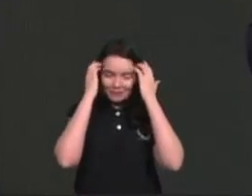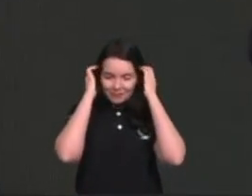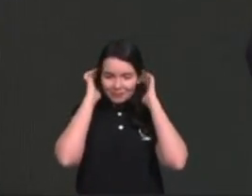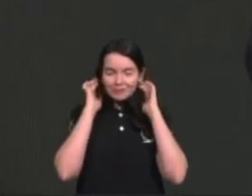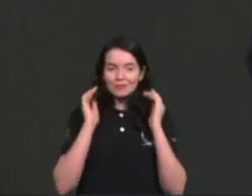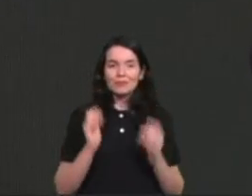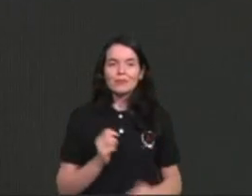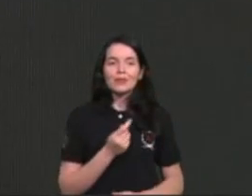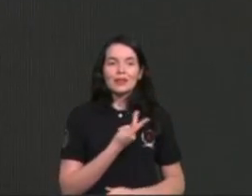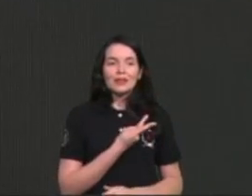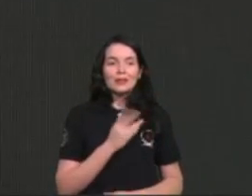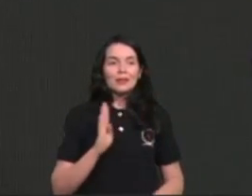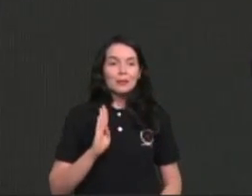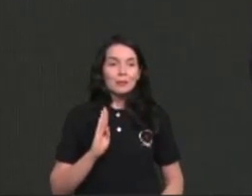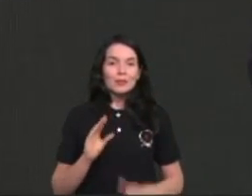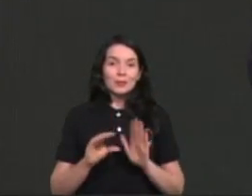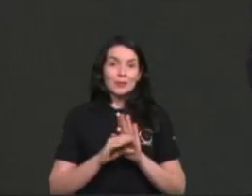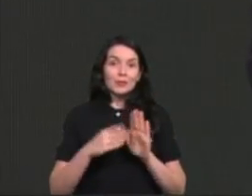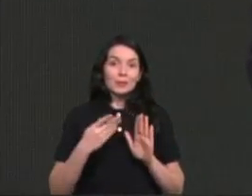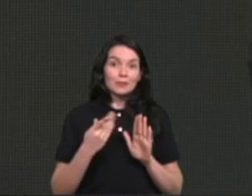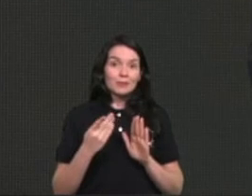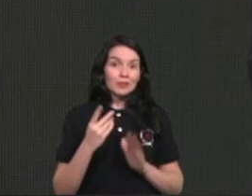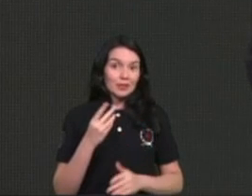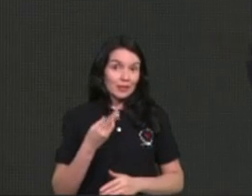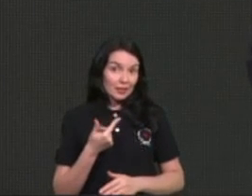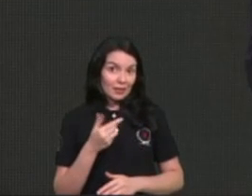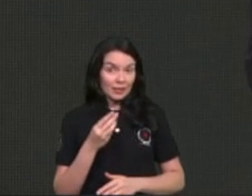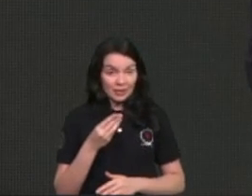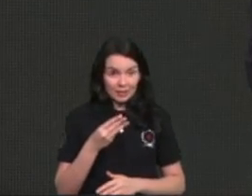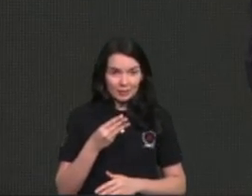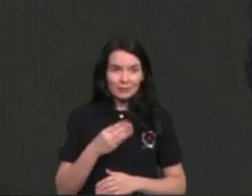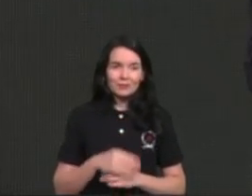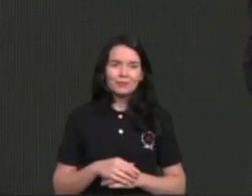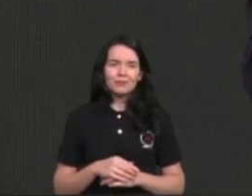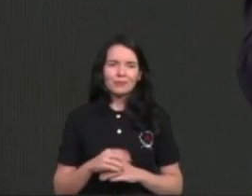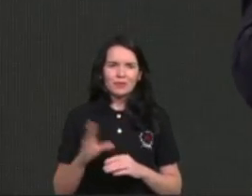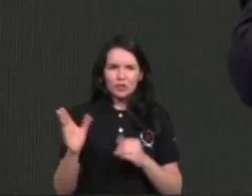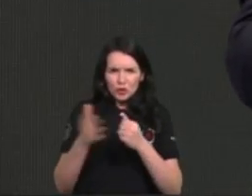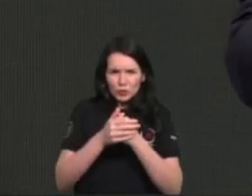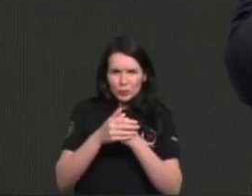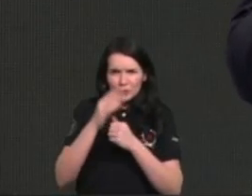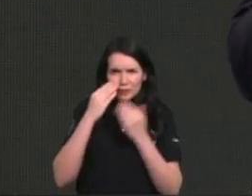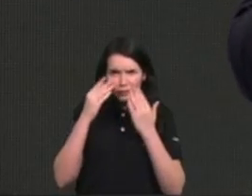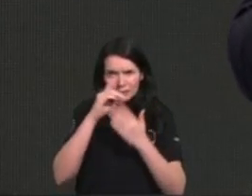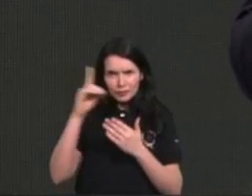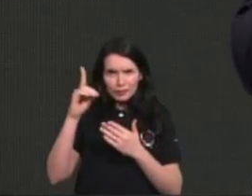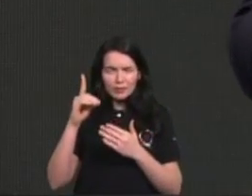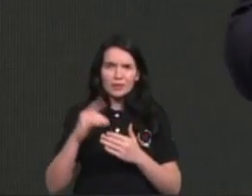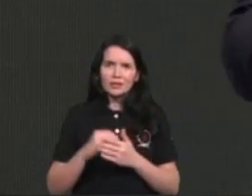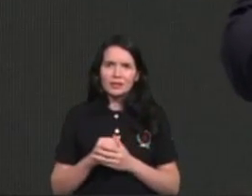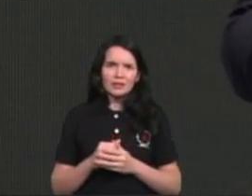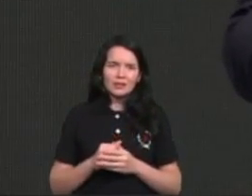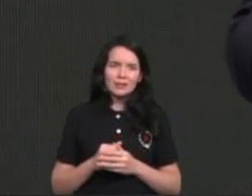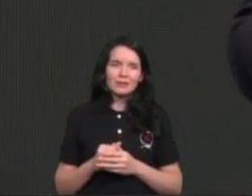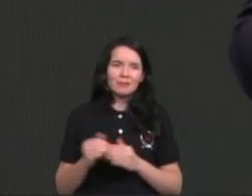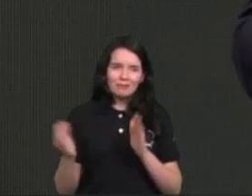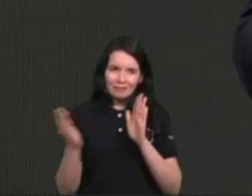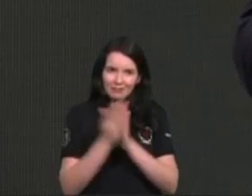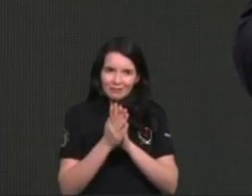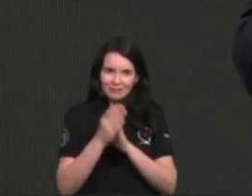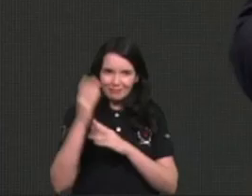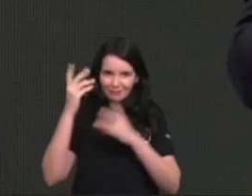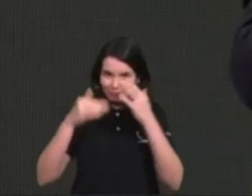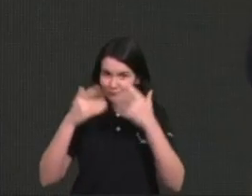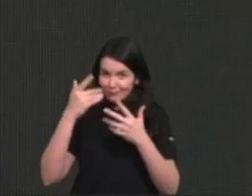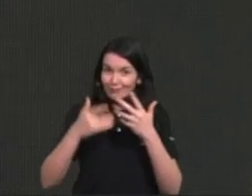em Hebreus 4:13 diz que não há nada encoberto diante dele todas as coisas estão nuas e Patentes aos olhos daquele com quem temos de dar conta